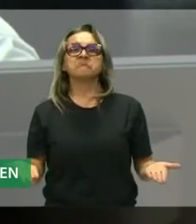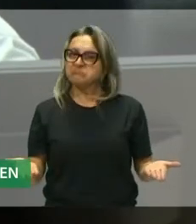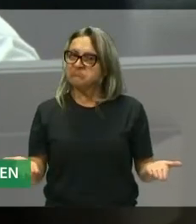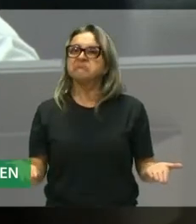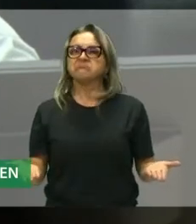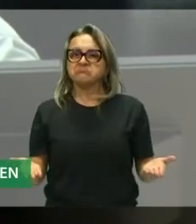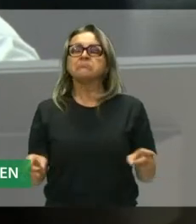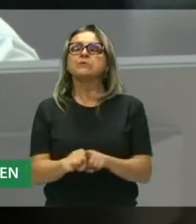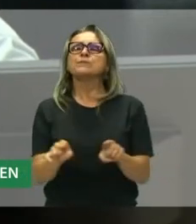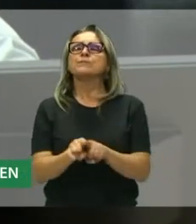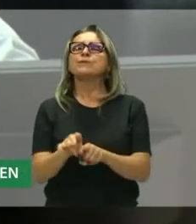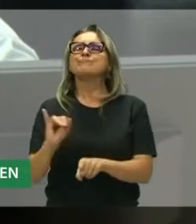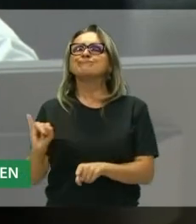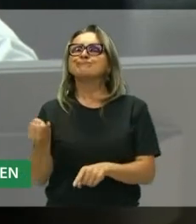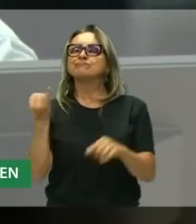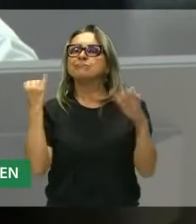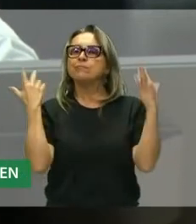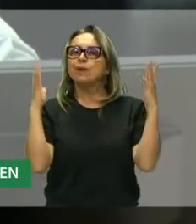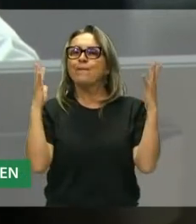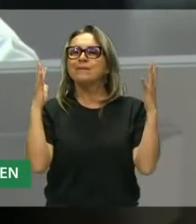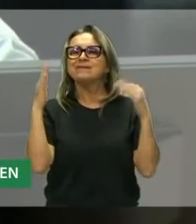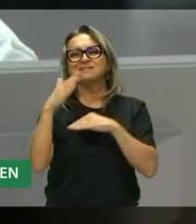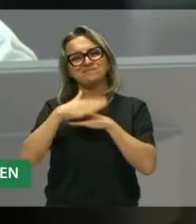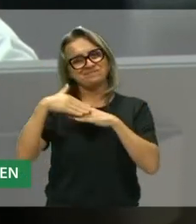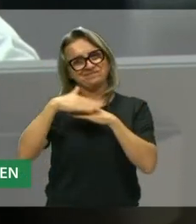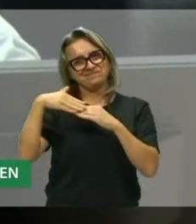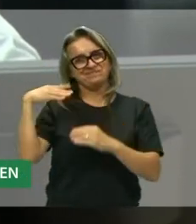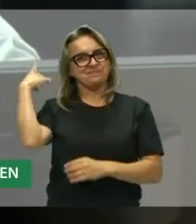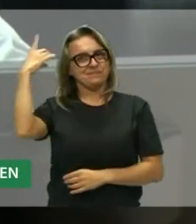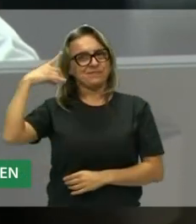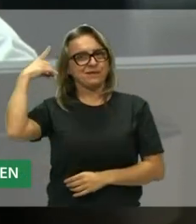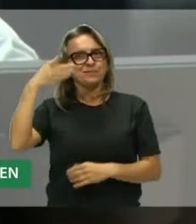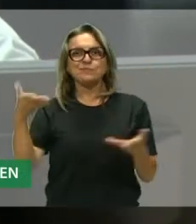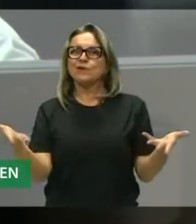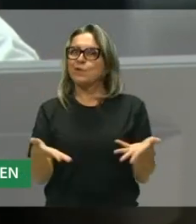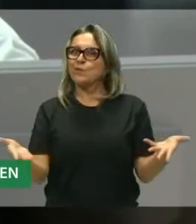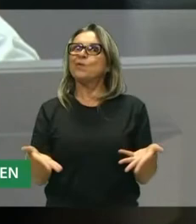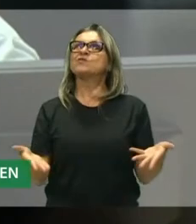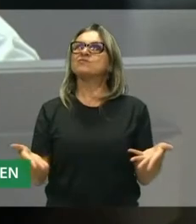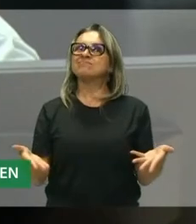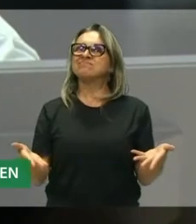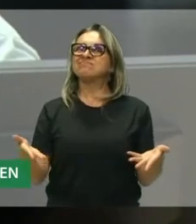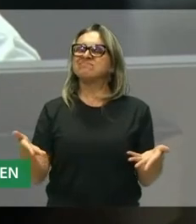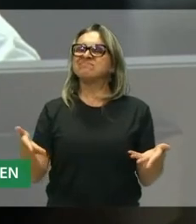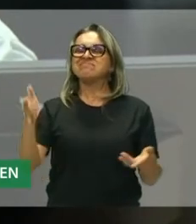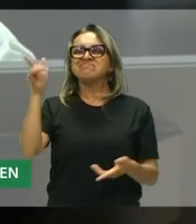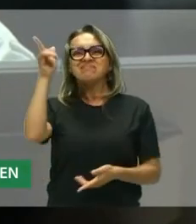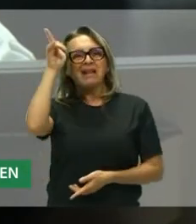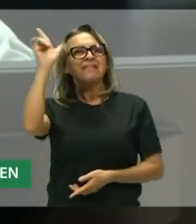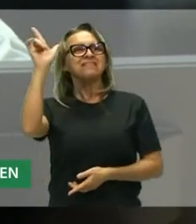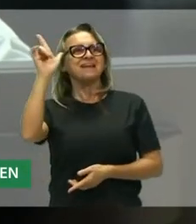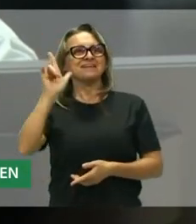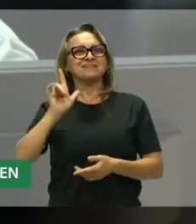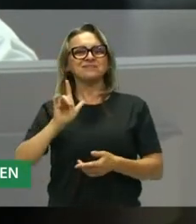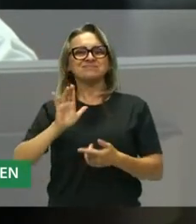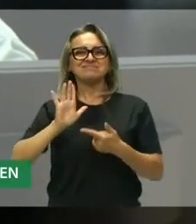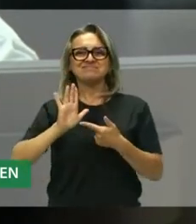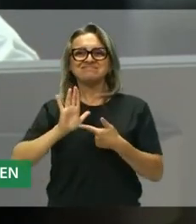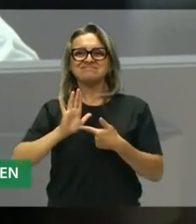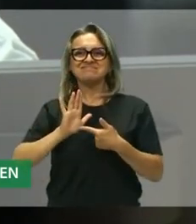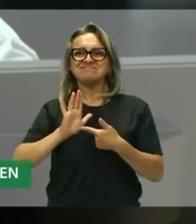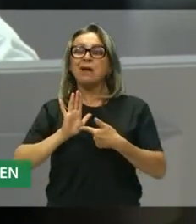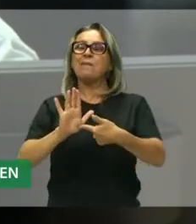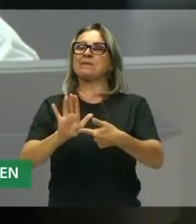também parabenizar a nossa querida deputada por estar hoje sediando aqui a cidade vossa, que é Itajaí,